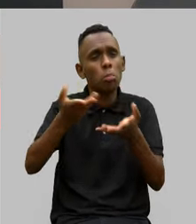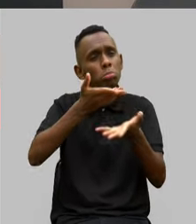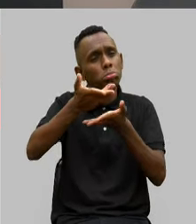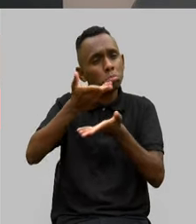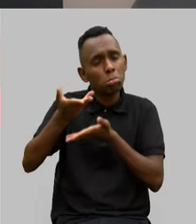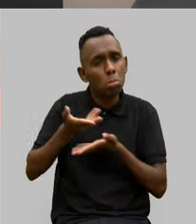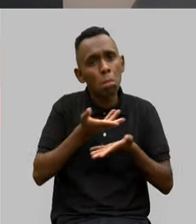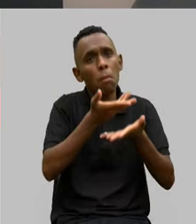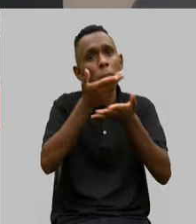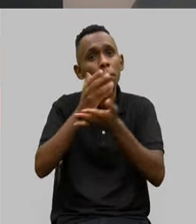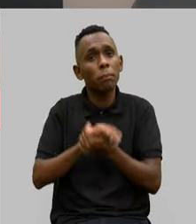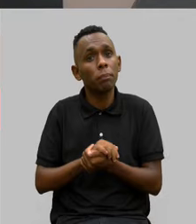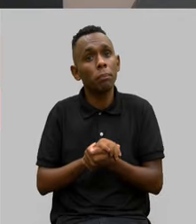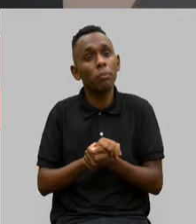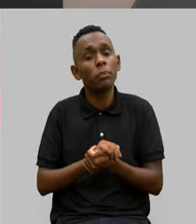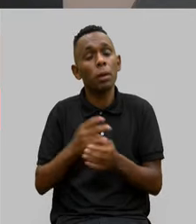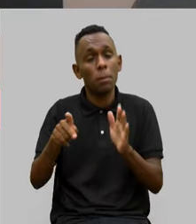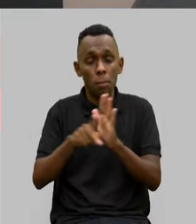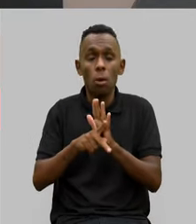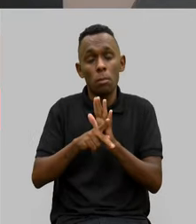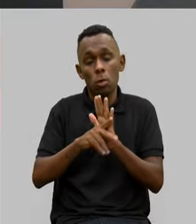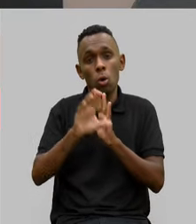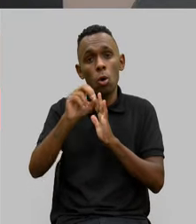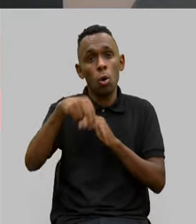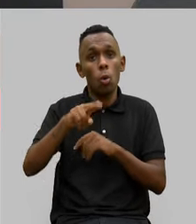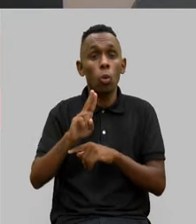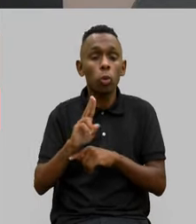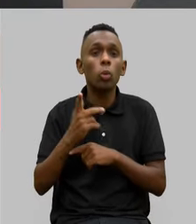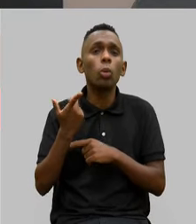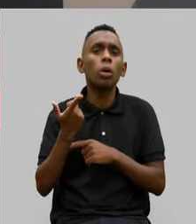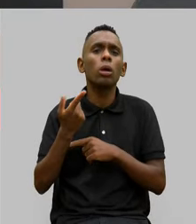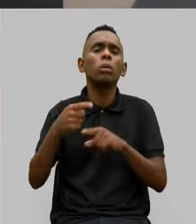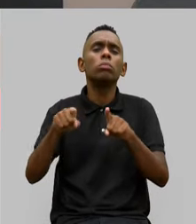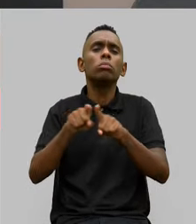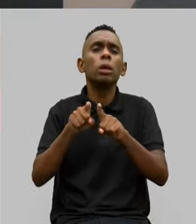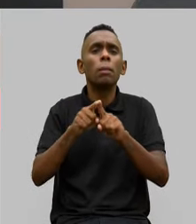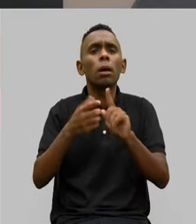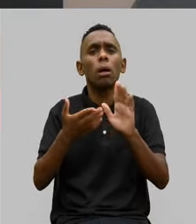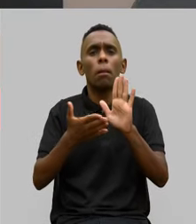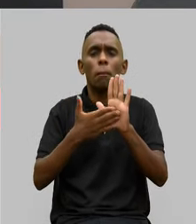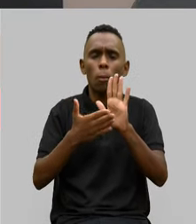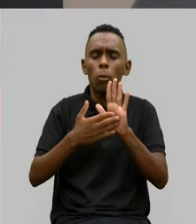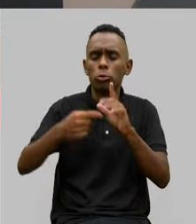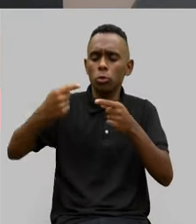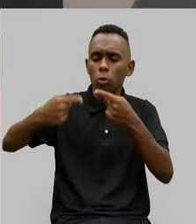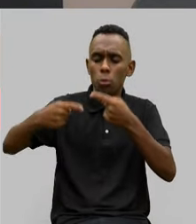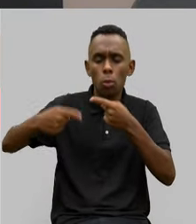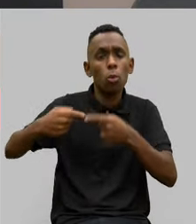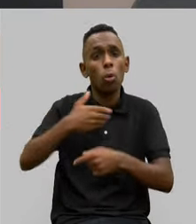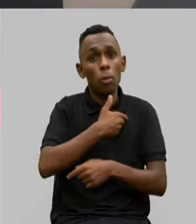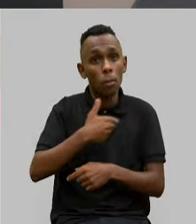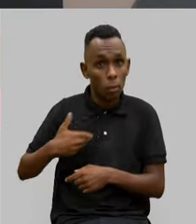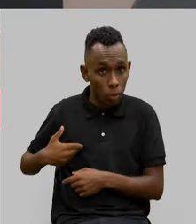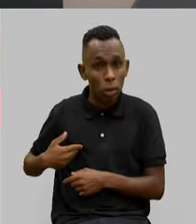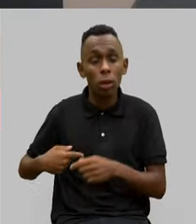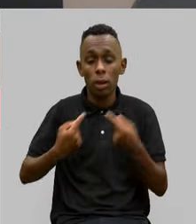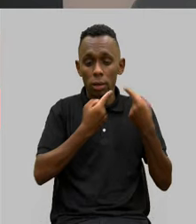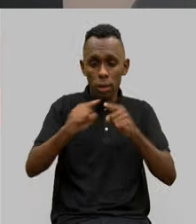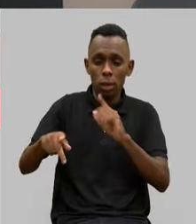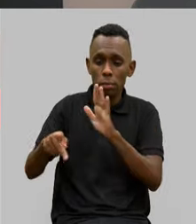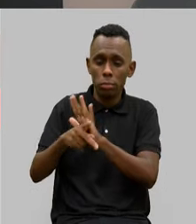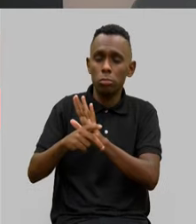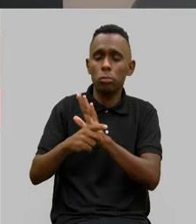eh da ONU e estabeleceram uma política pública chamada de guerra à